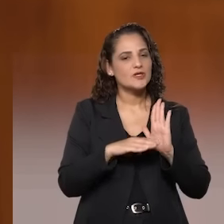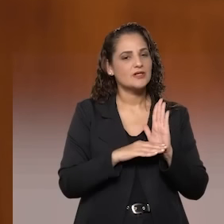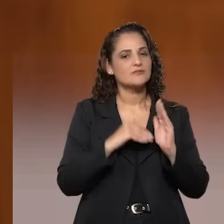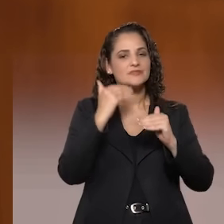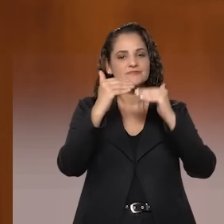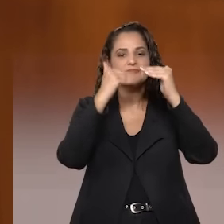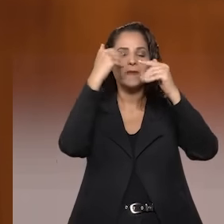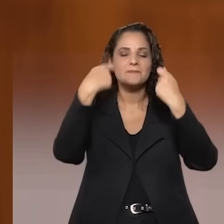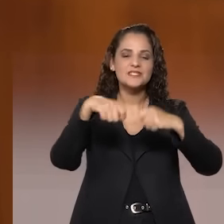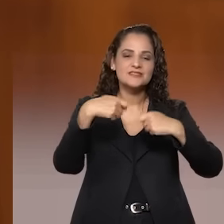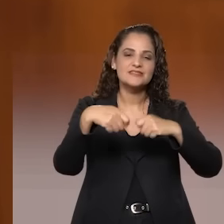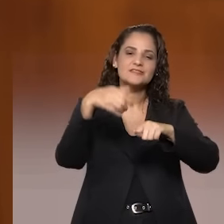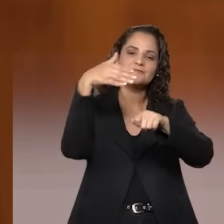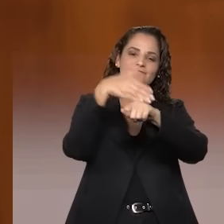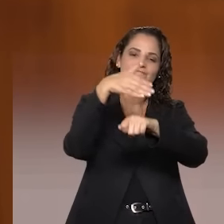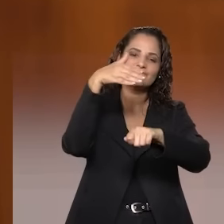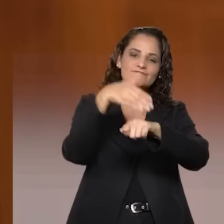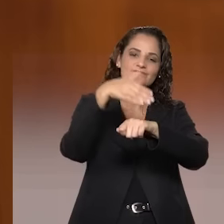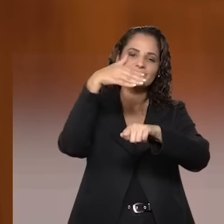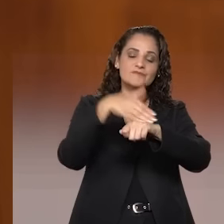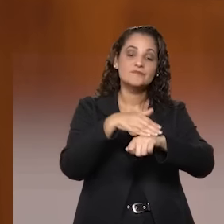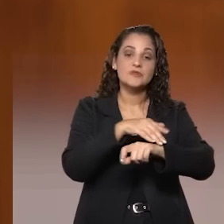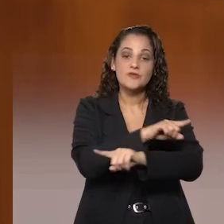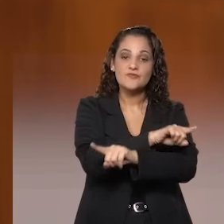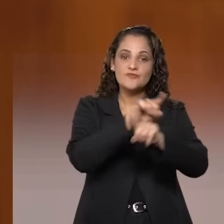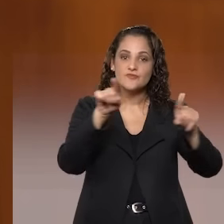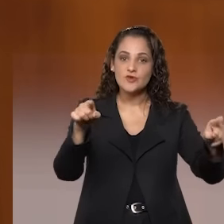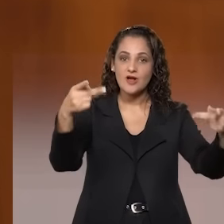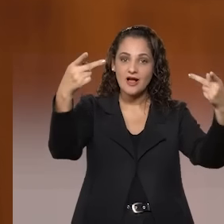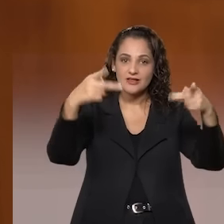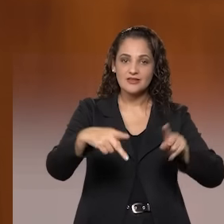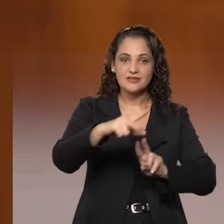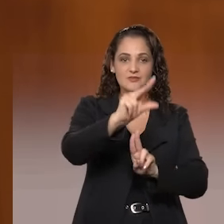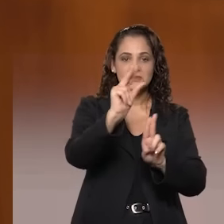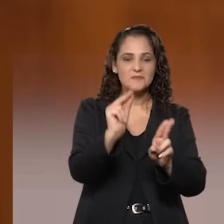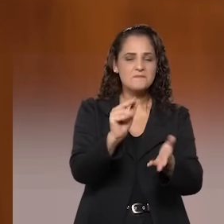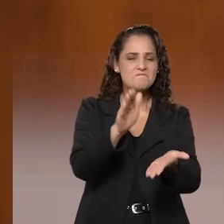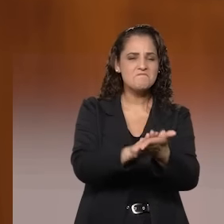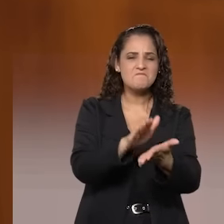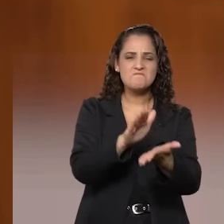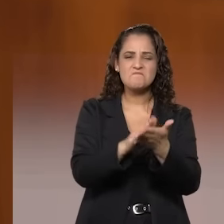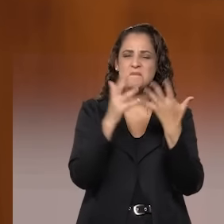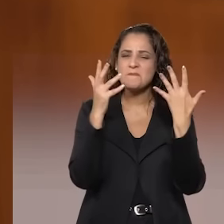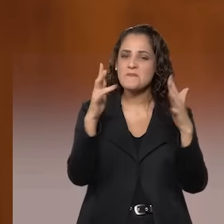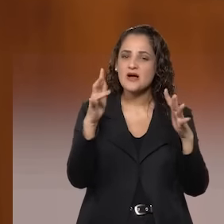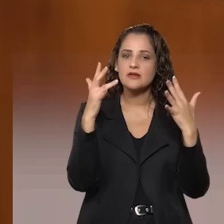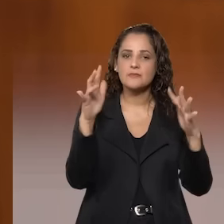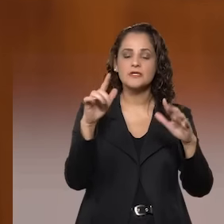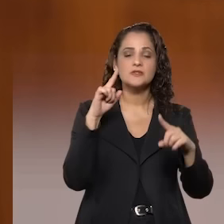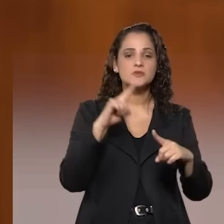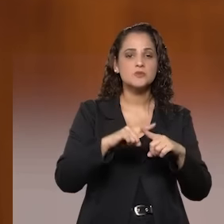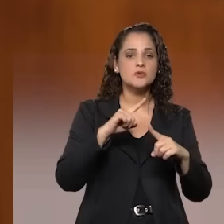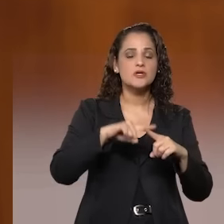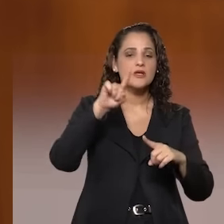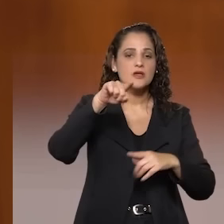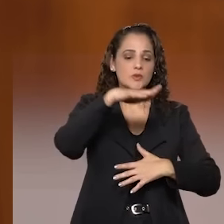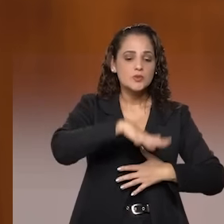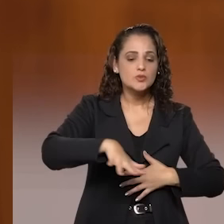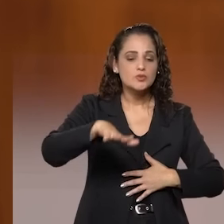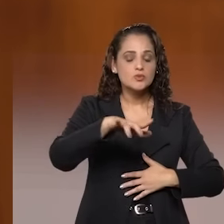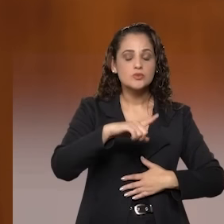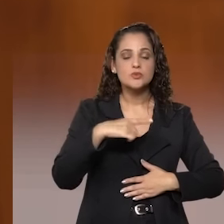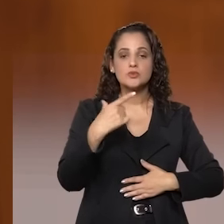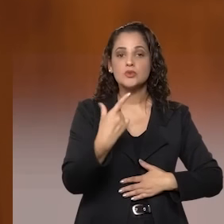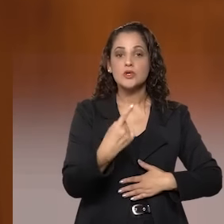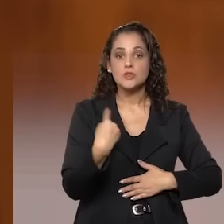parabéns e a as e é o espaço onde nós temos mais tempo de permanência são 8 9